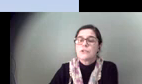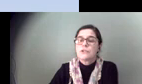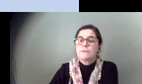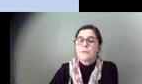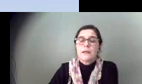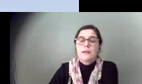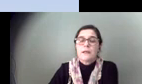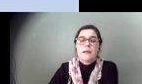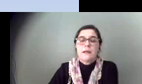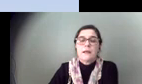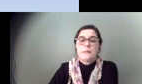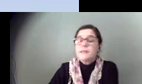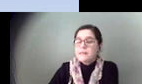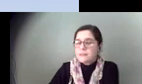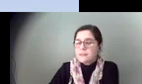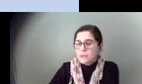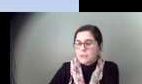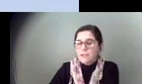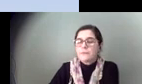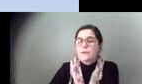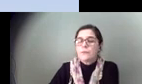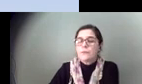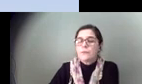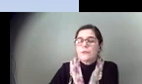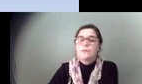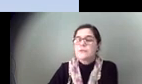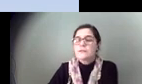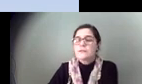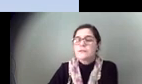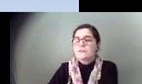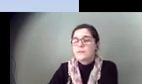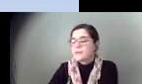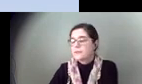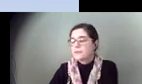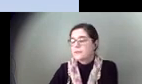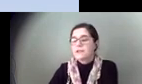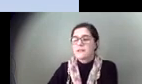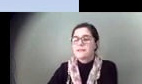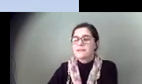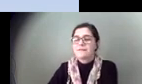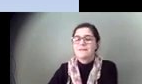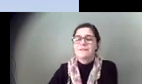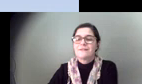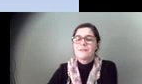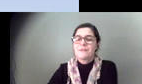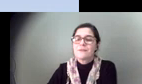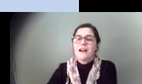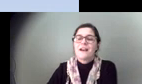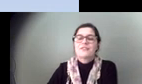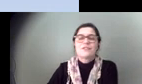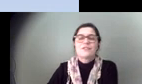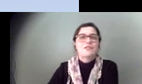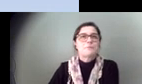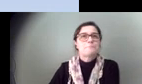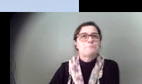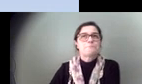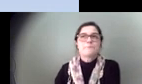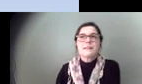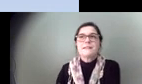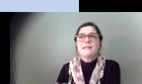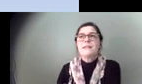que a gente precisa melhorar. Então, esse é o nosso desafio eterno na educação. Não é mesmo? A